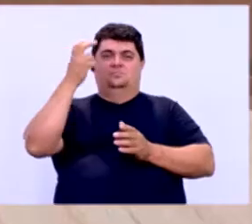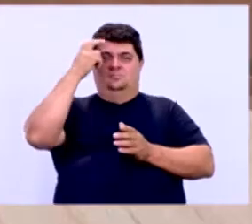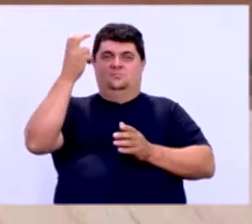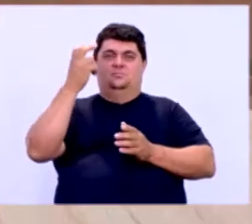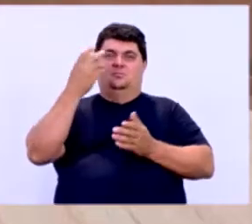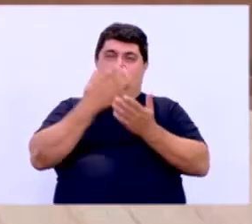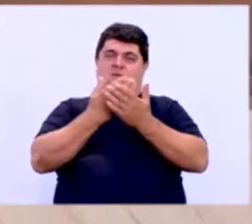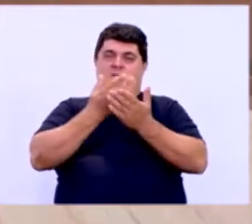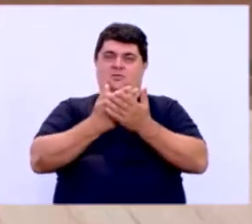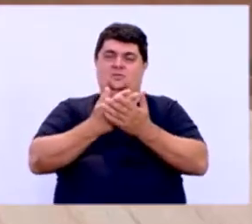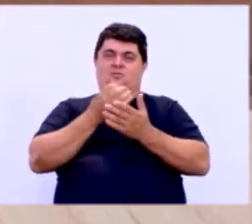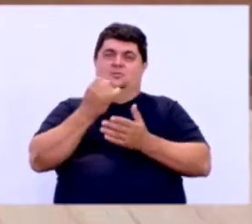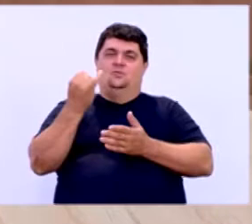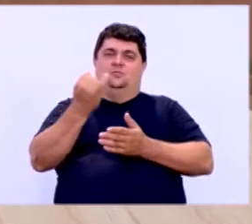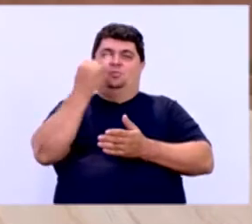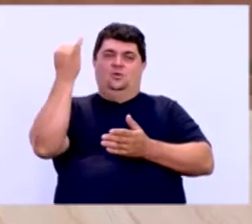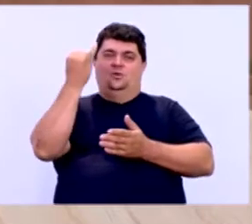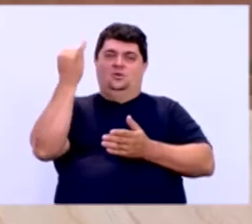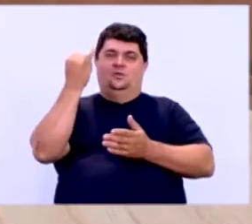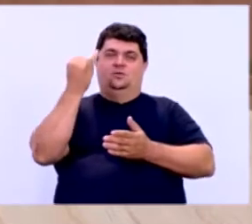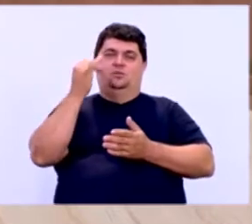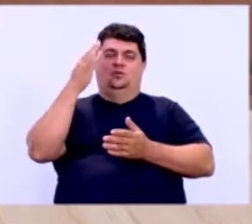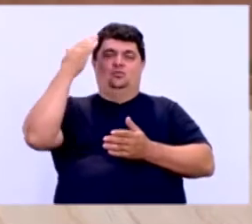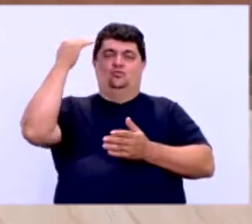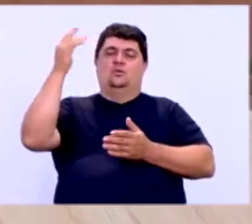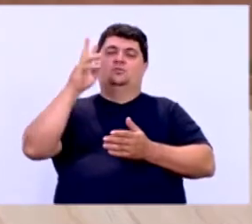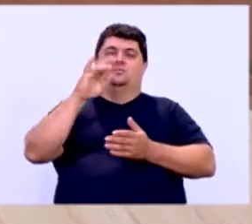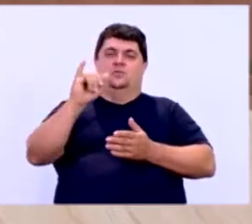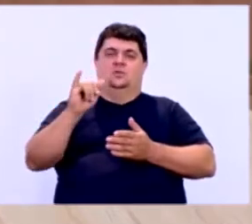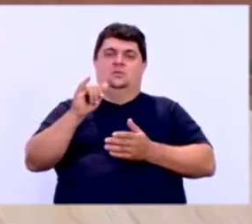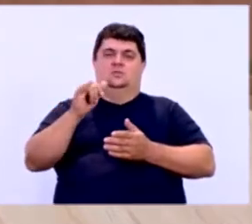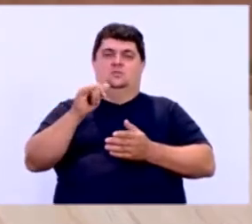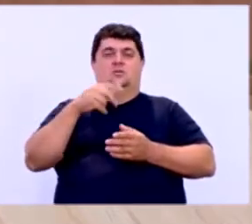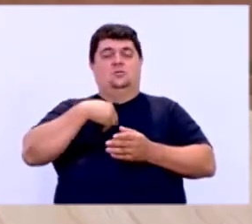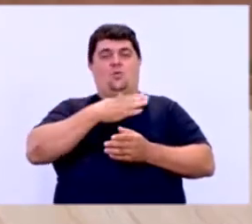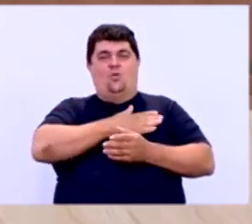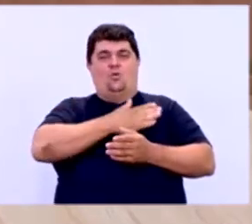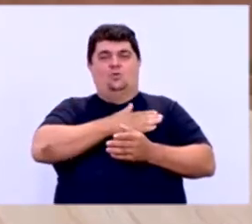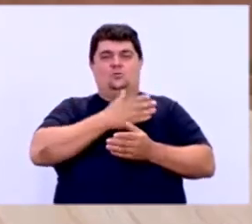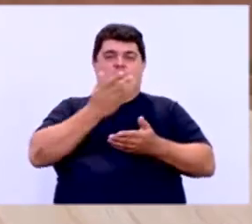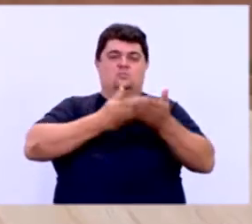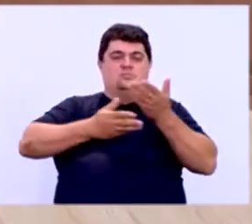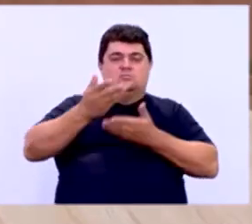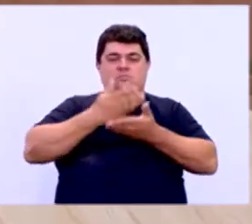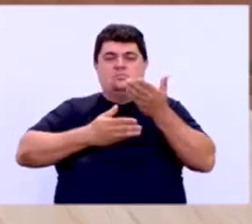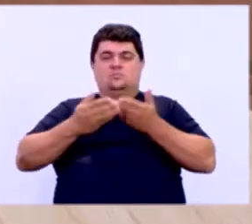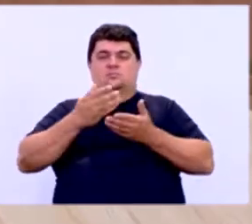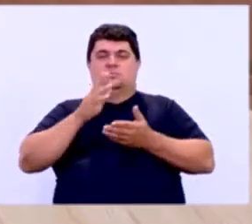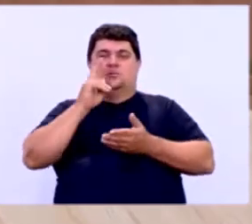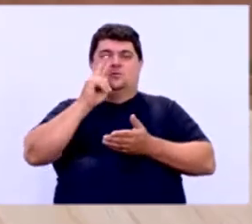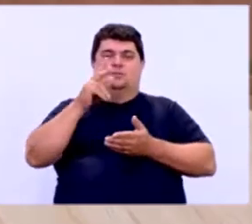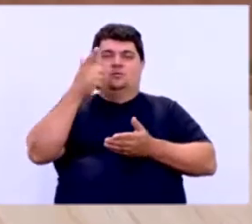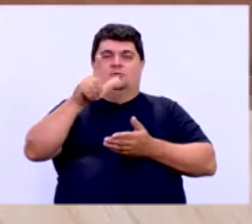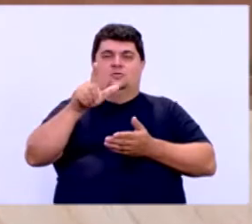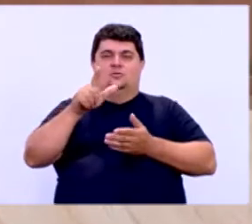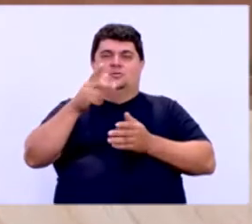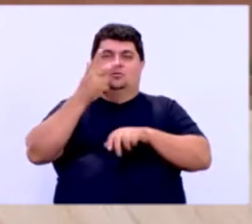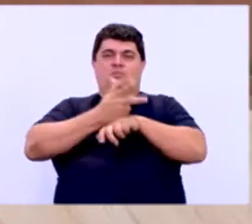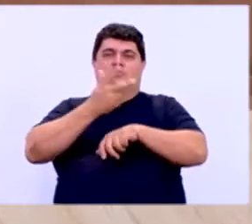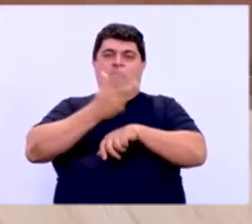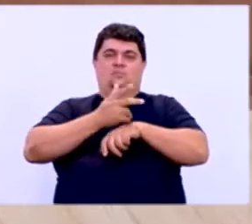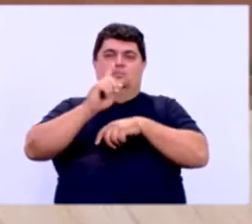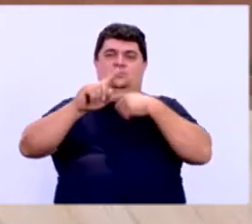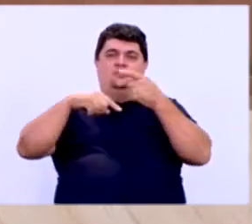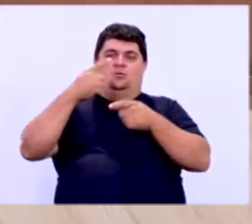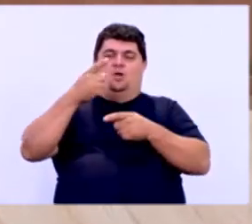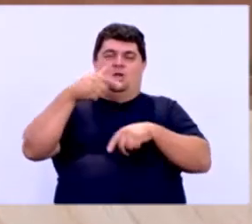O estudo realmente é a fórmula do sucesso. Espero que você tenha gostado do nosso bate-papo de hoje e nos vemos aqui nas nossas videoaulas